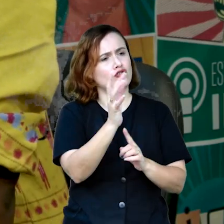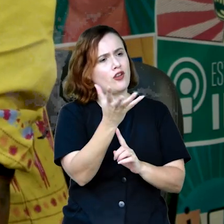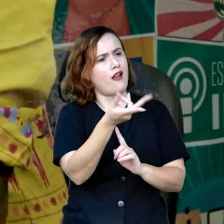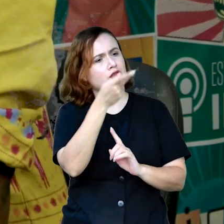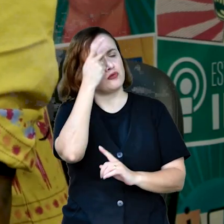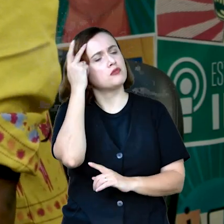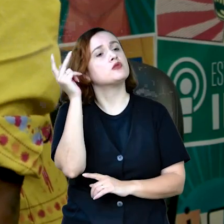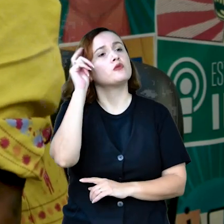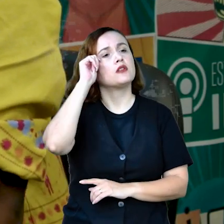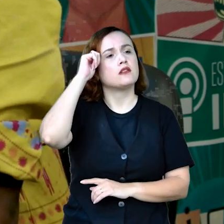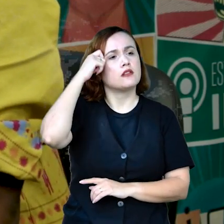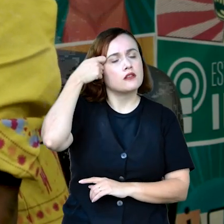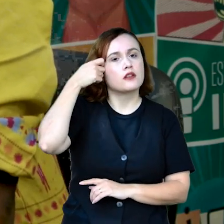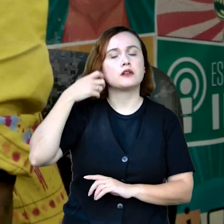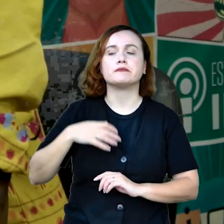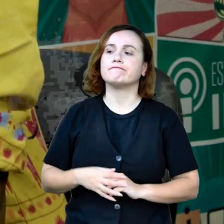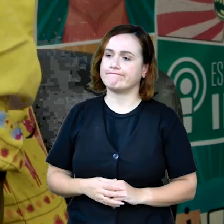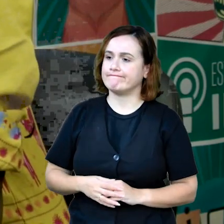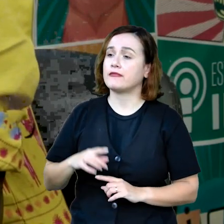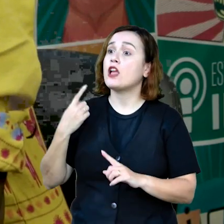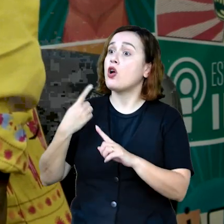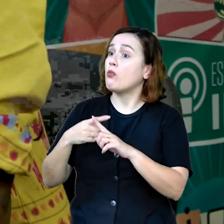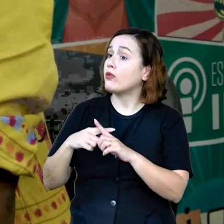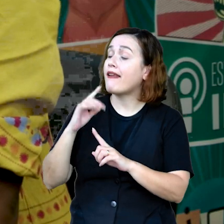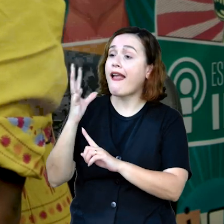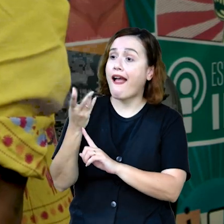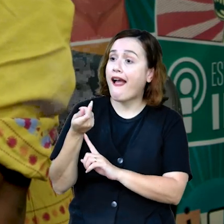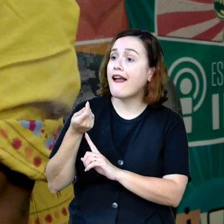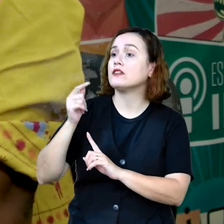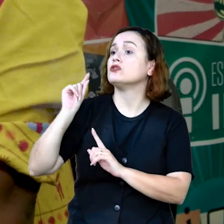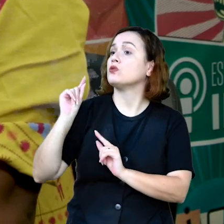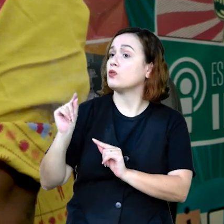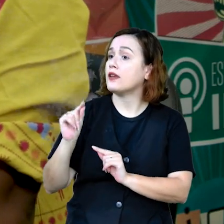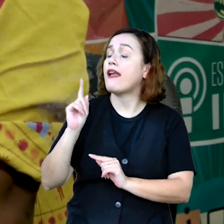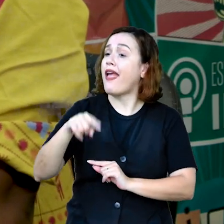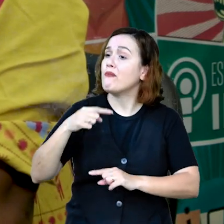gente está investindo em política, a gente está investindo em economia.